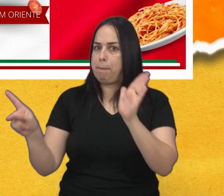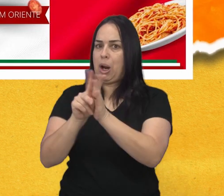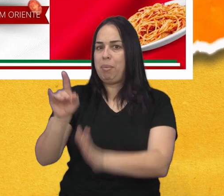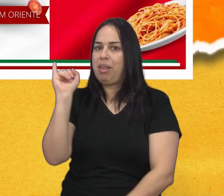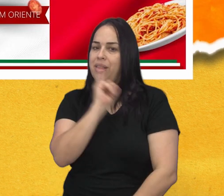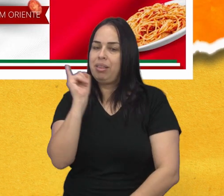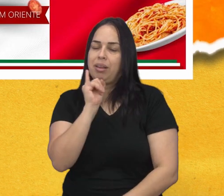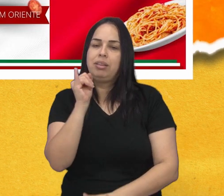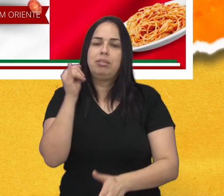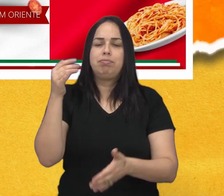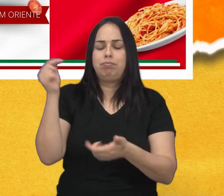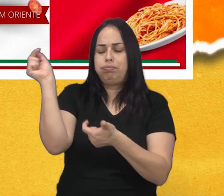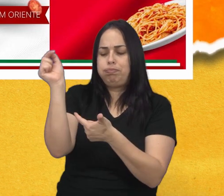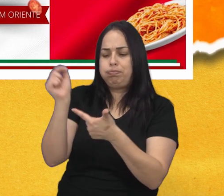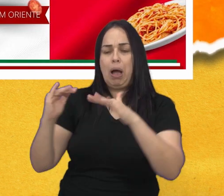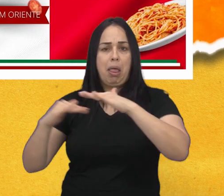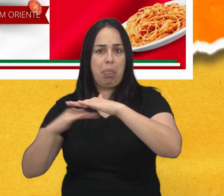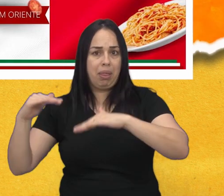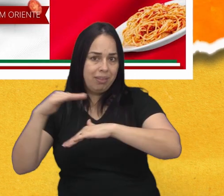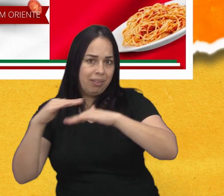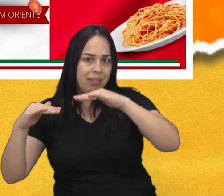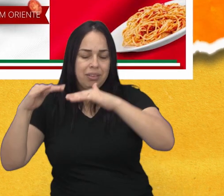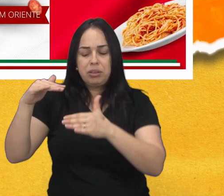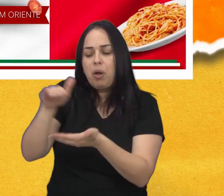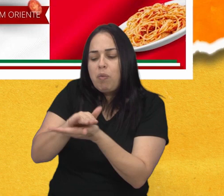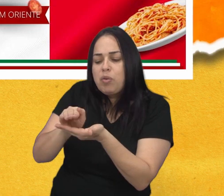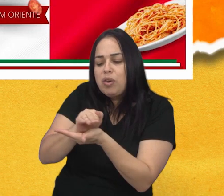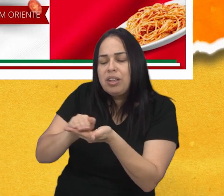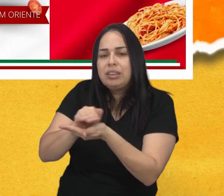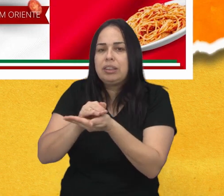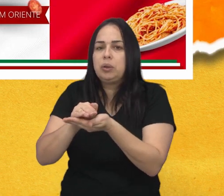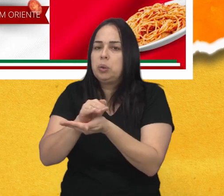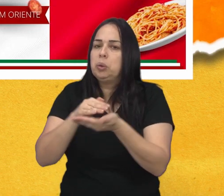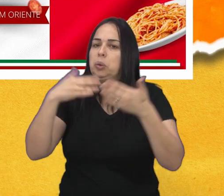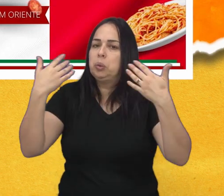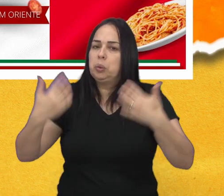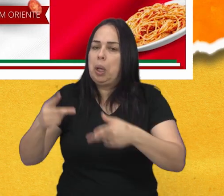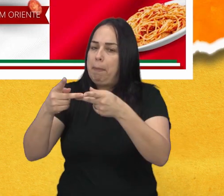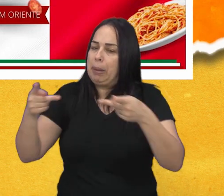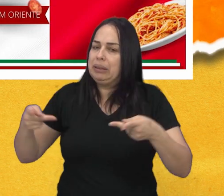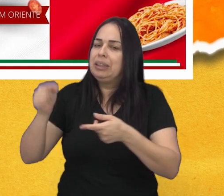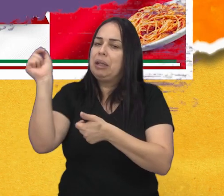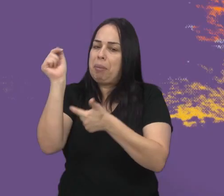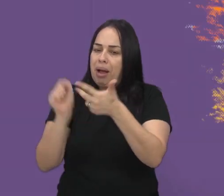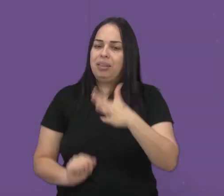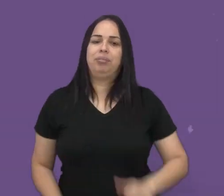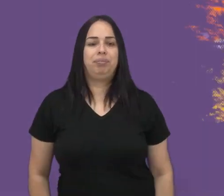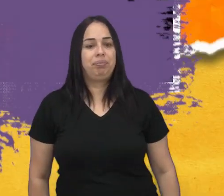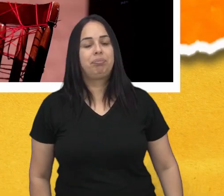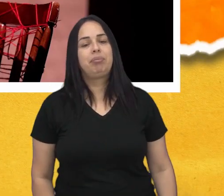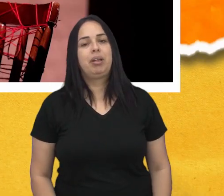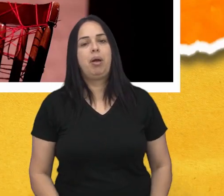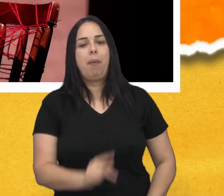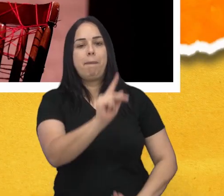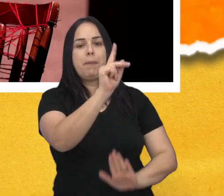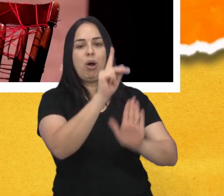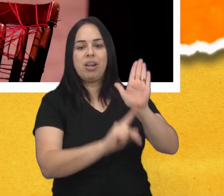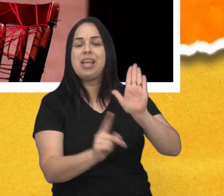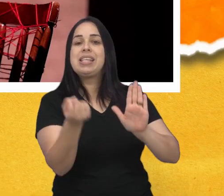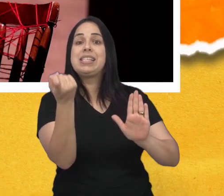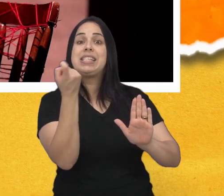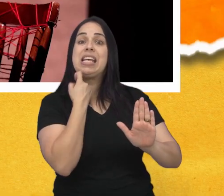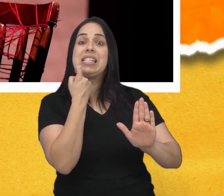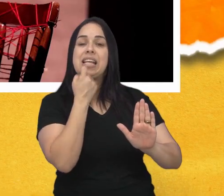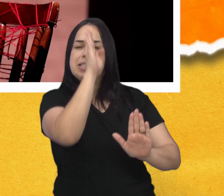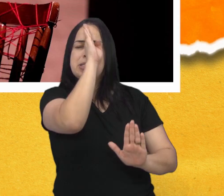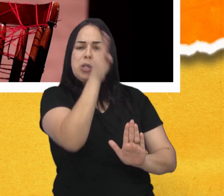típicos, como risotos, lasanha, nhoque, fogaça, polenta, pizza, entre outros. O projeto Sexta em